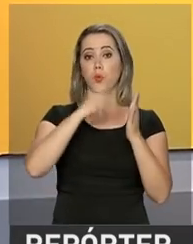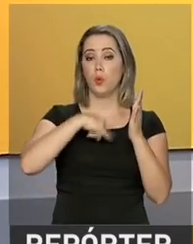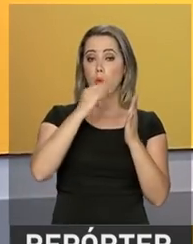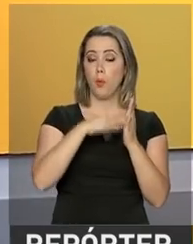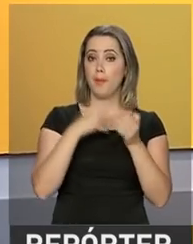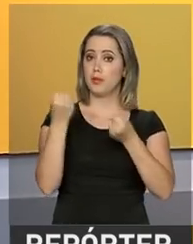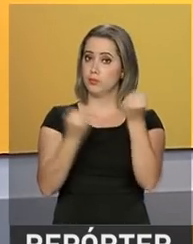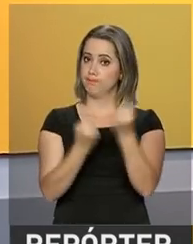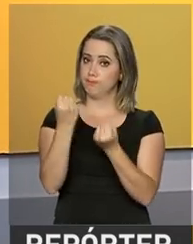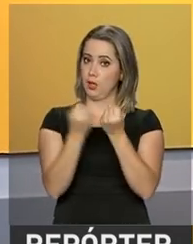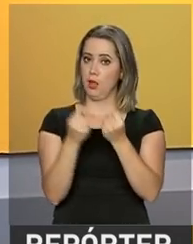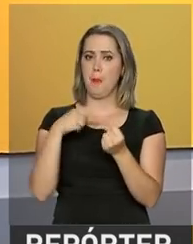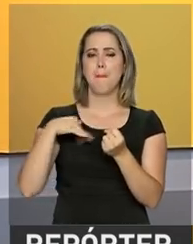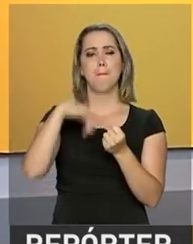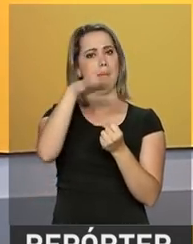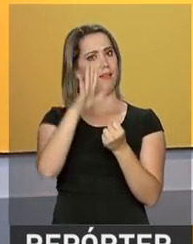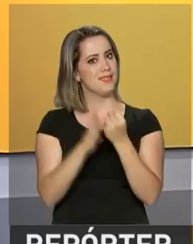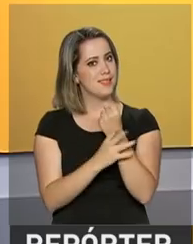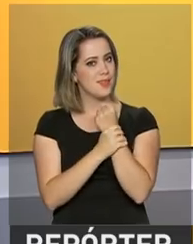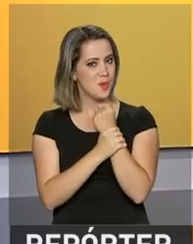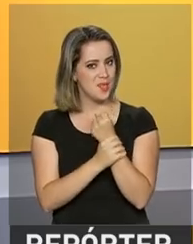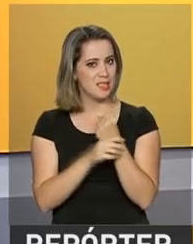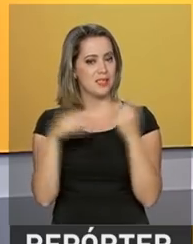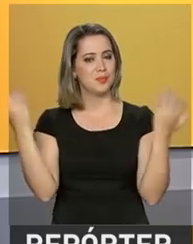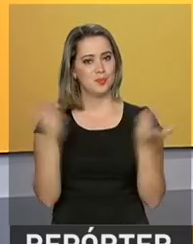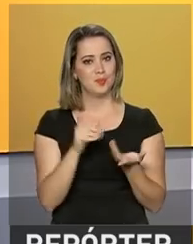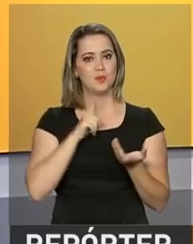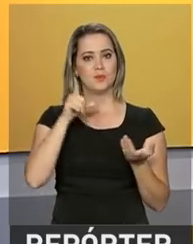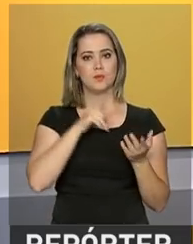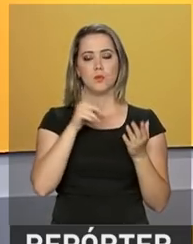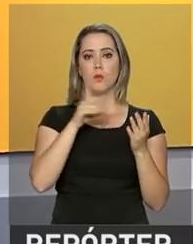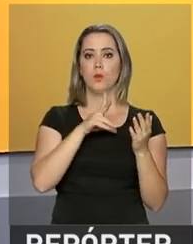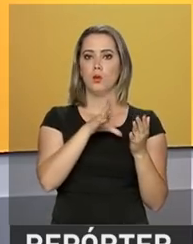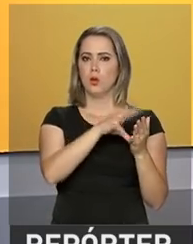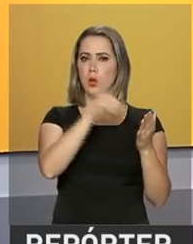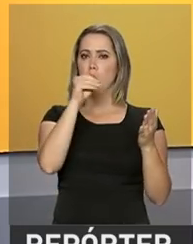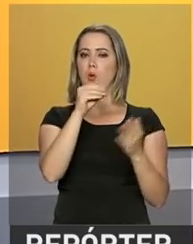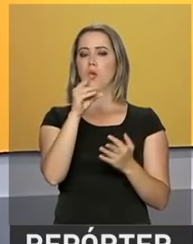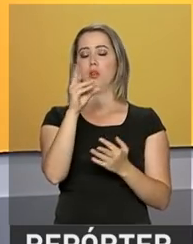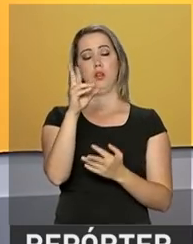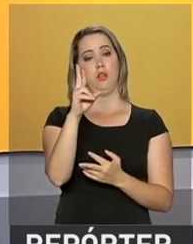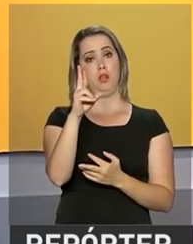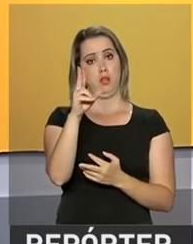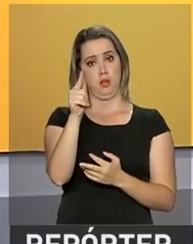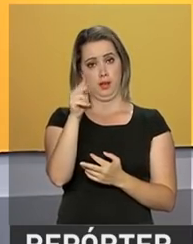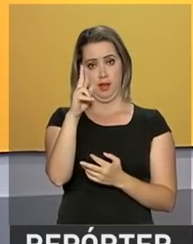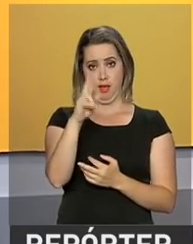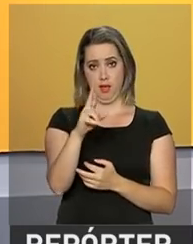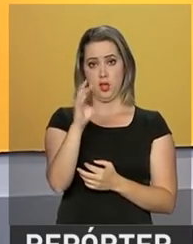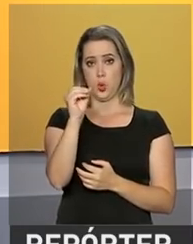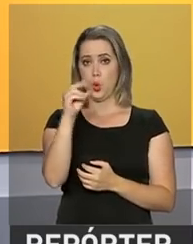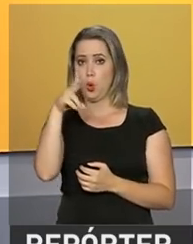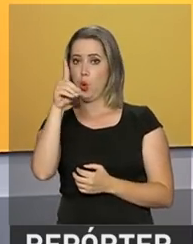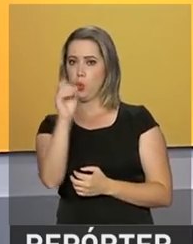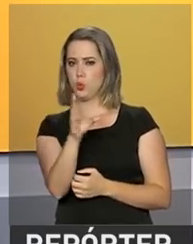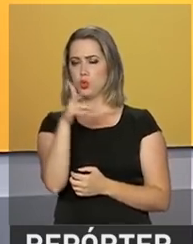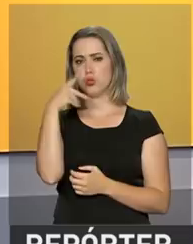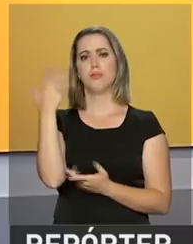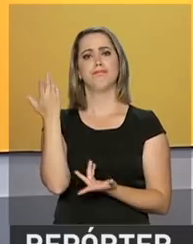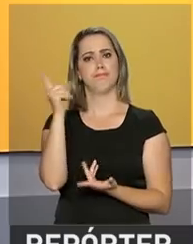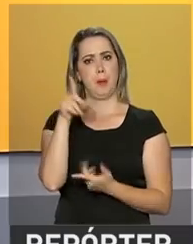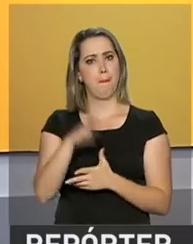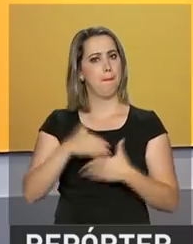tem mais itens de segurança agora um código de leitura digital presente documento vai dificultar fraudes